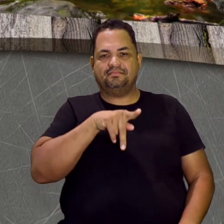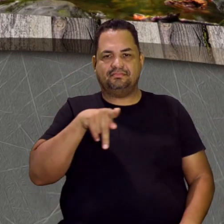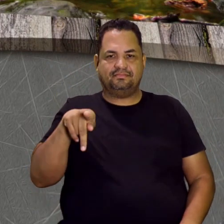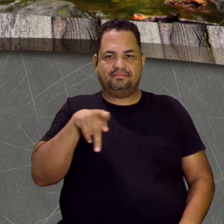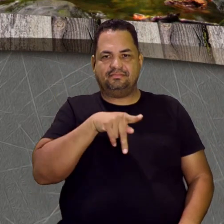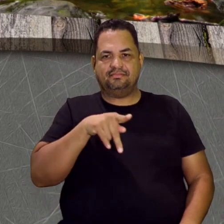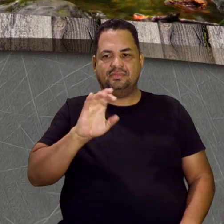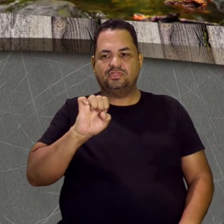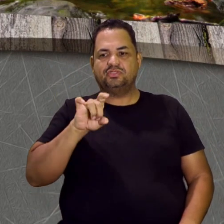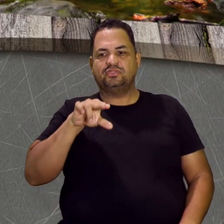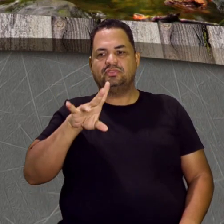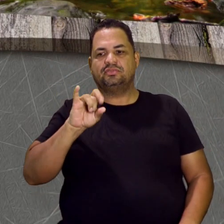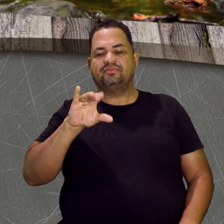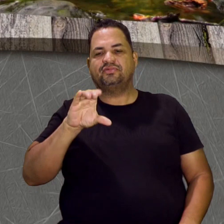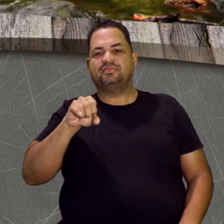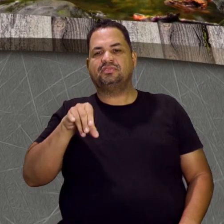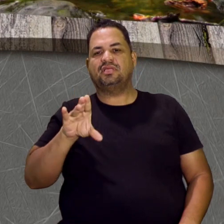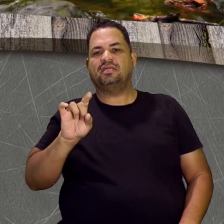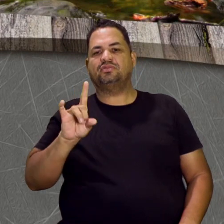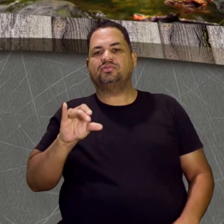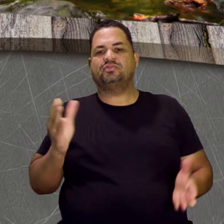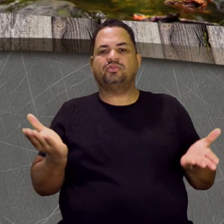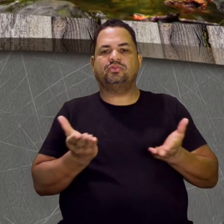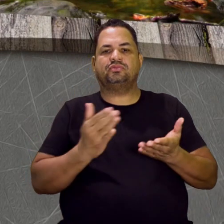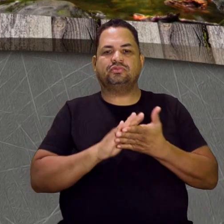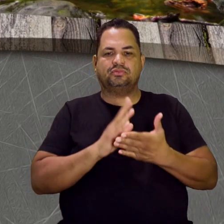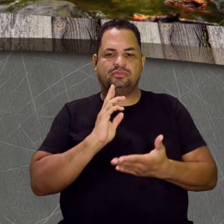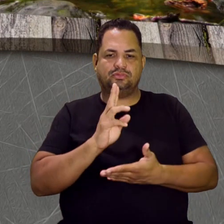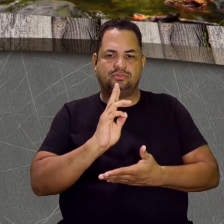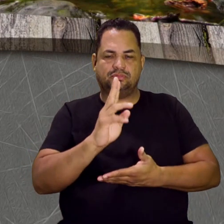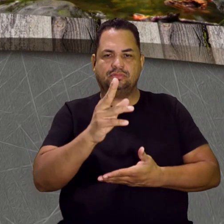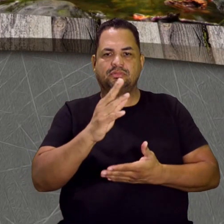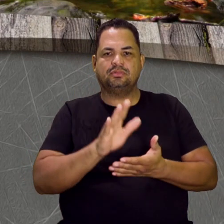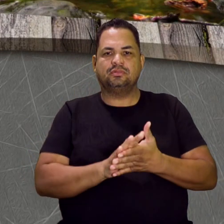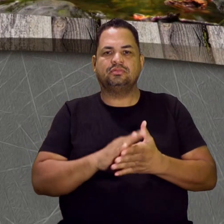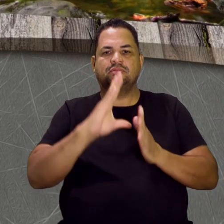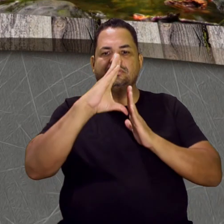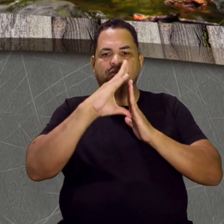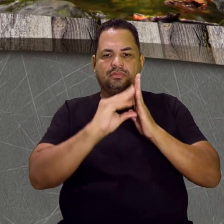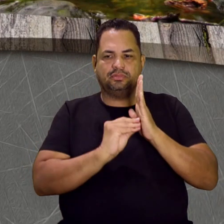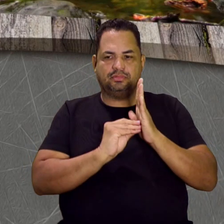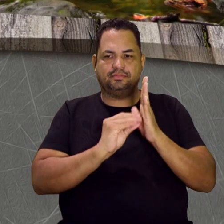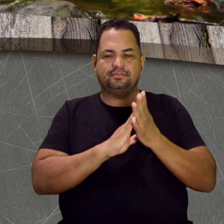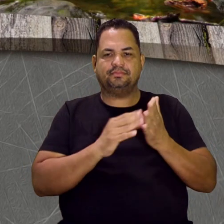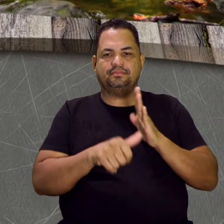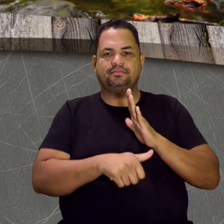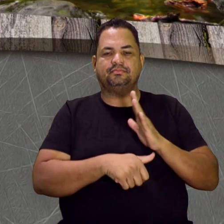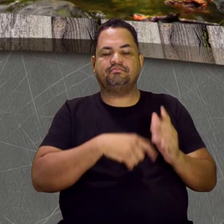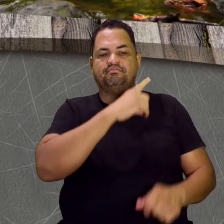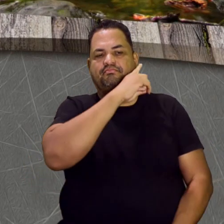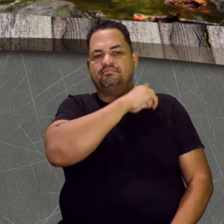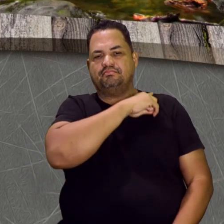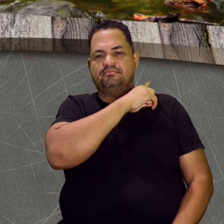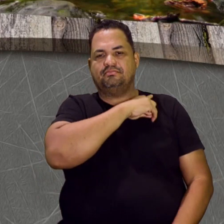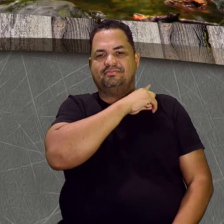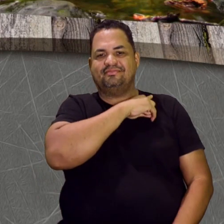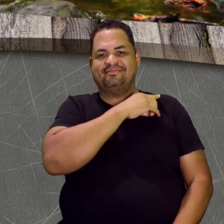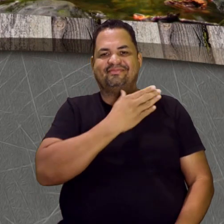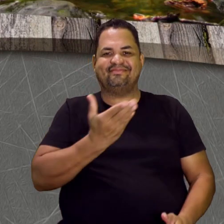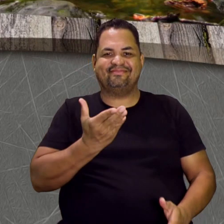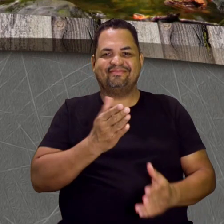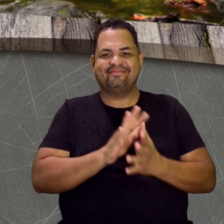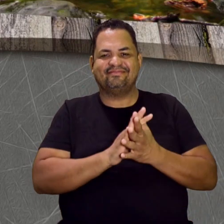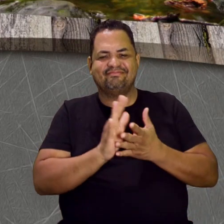professor Silvio Santos, aqui com vocês. Vamos dando continuidade ao nosso conteúdo, né? Nosso primeiro ano. Vocês estão